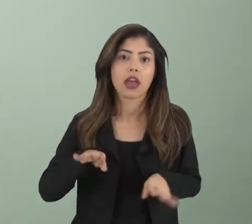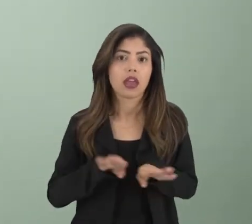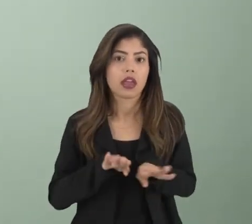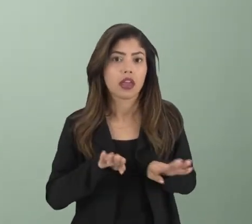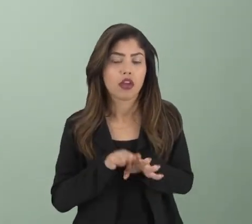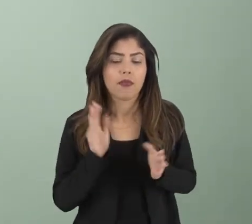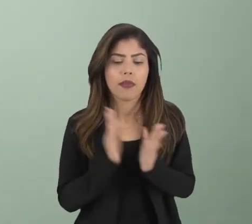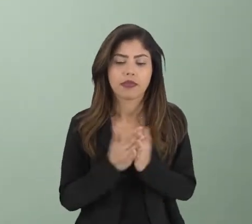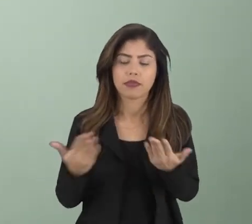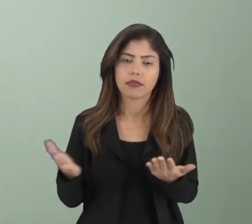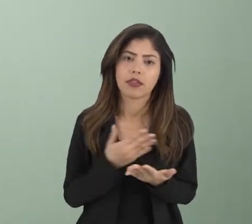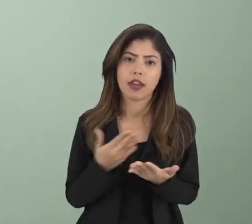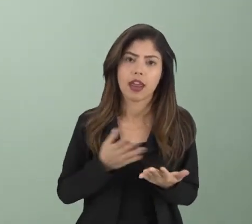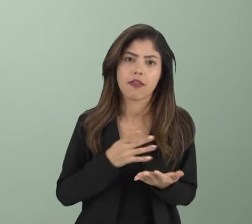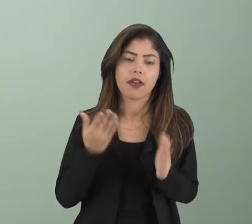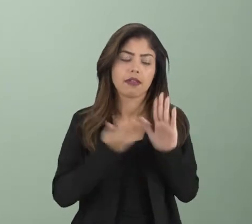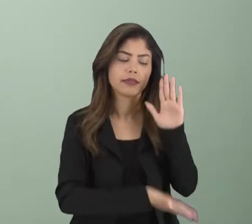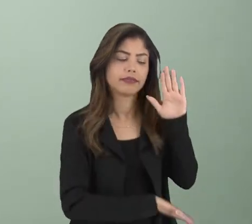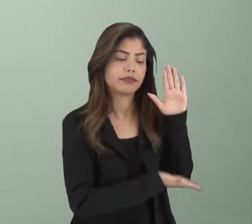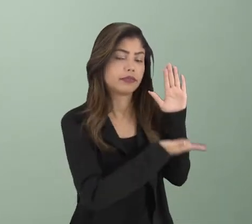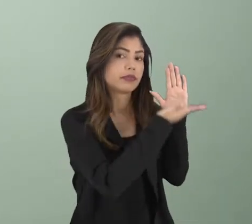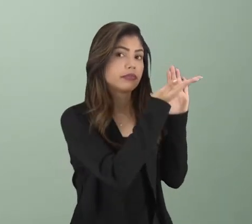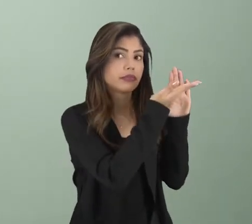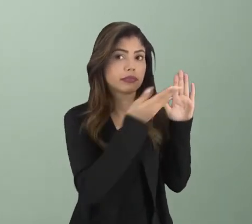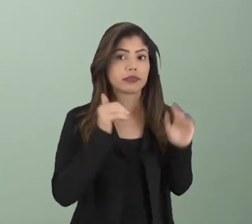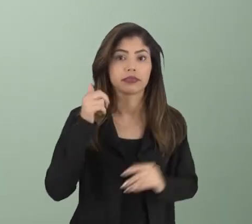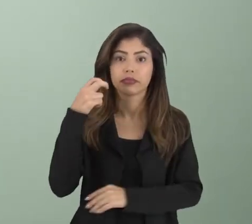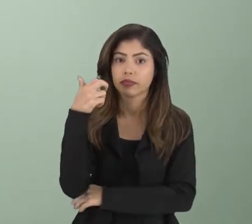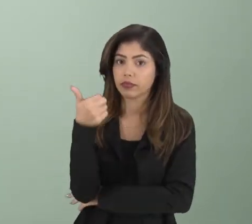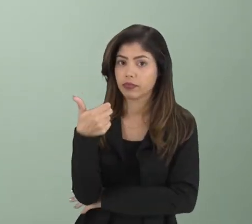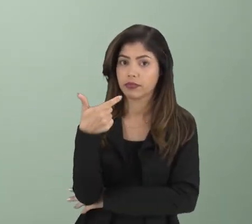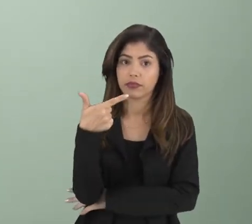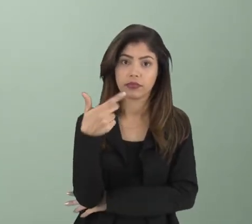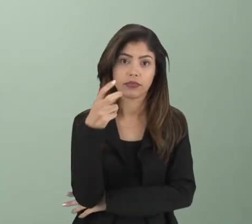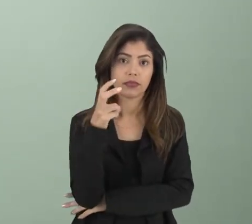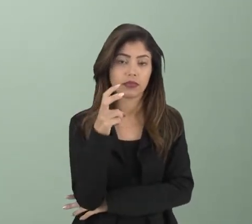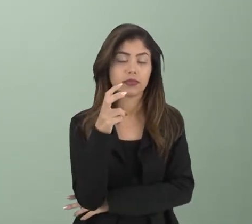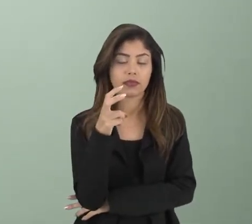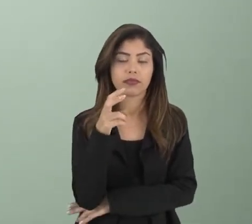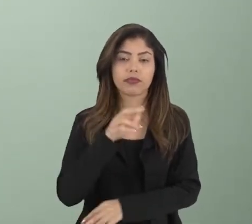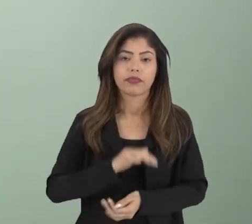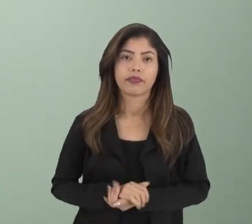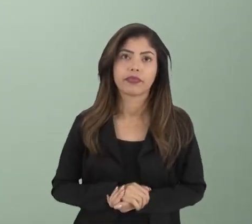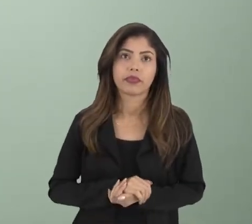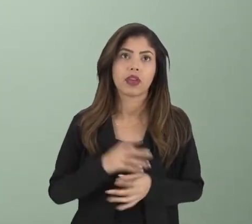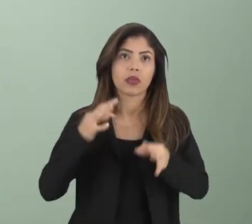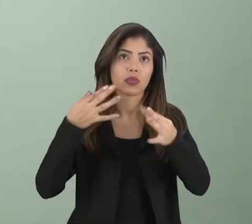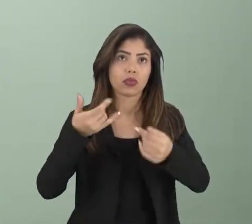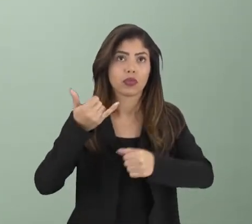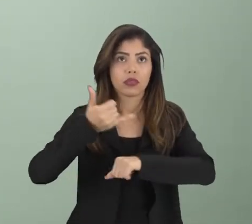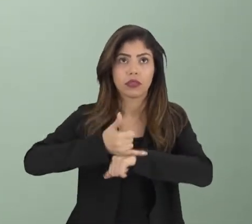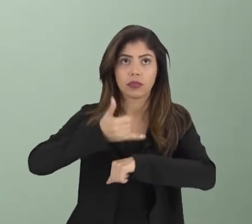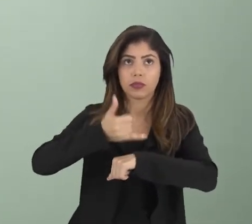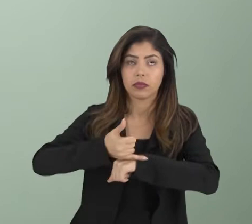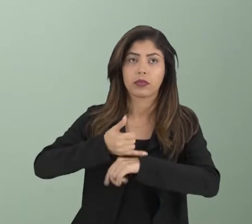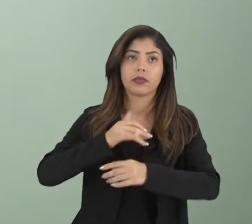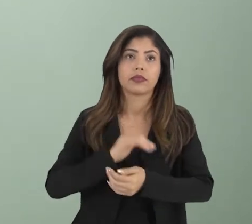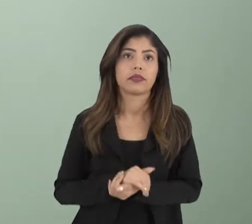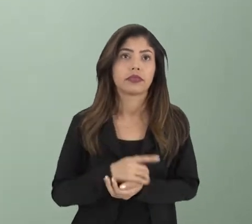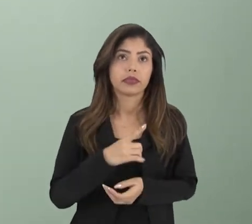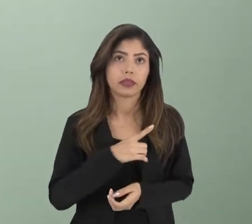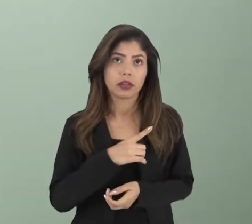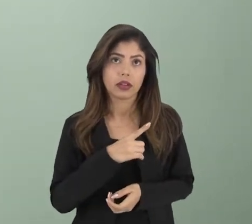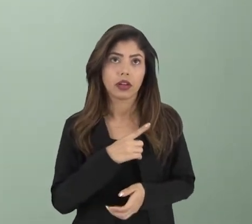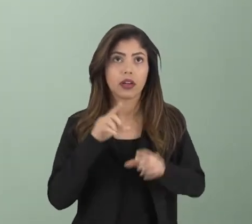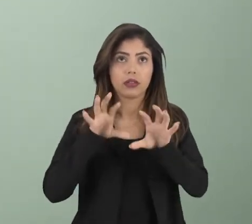para os livros, falou em temperatura ambiente 25 graus. Então, todos os metais, né, todos os elementos metálicos, aqueles